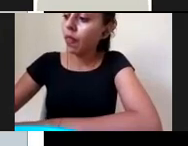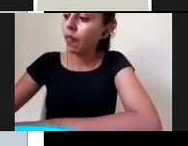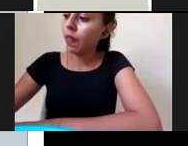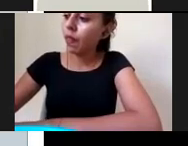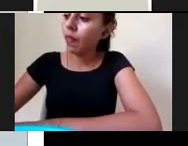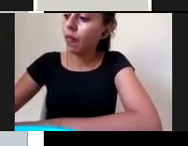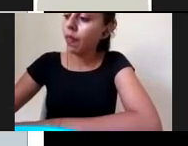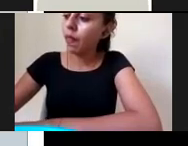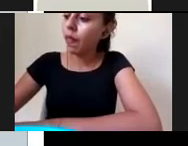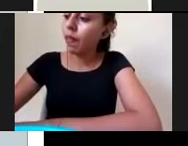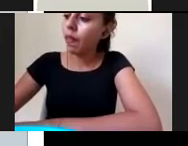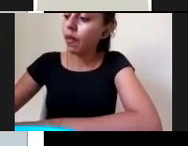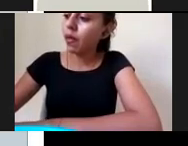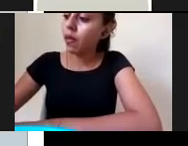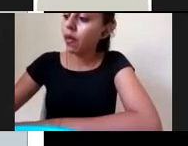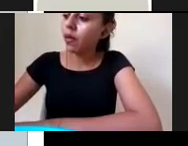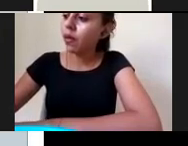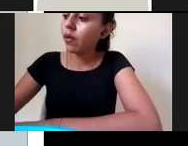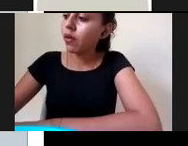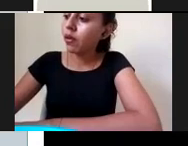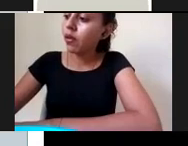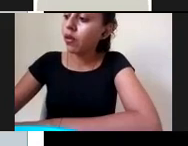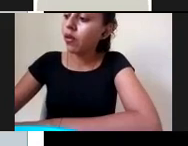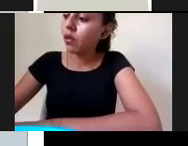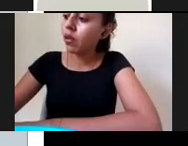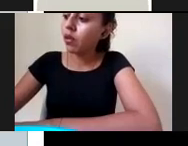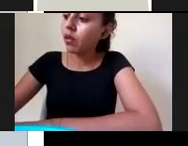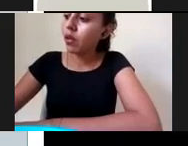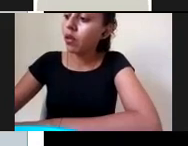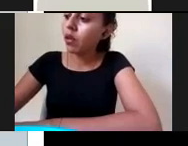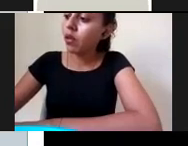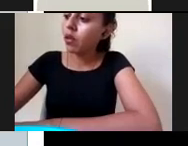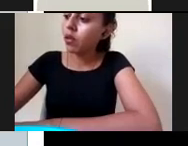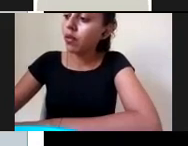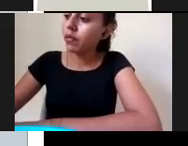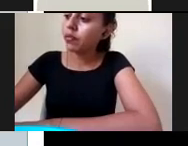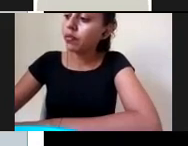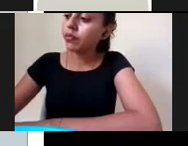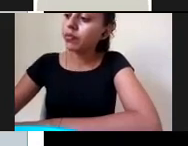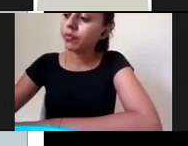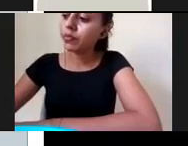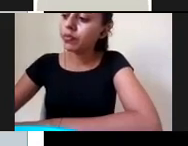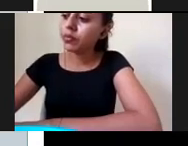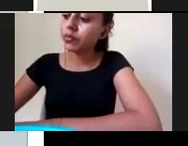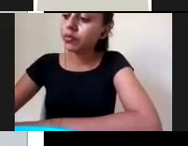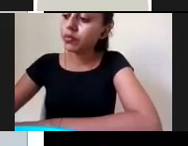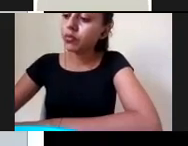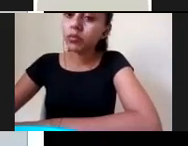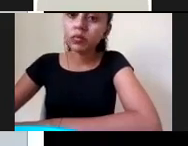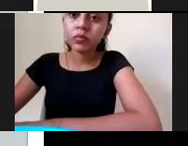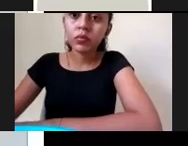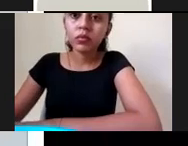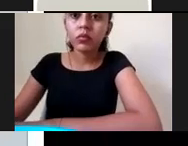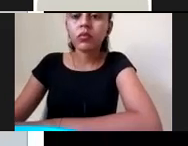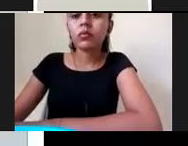o nível de consciência do paciente, o estado nutricional e